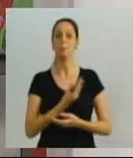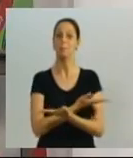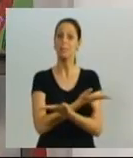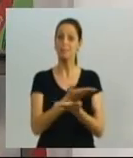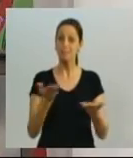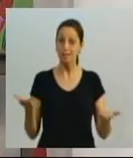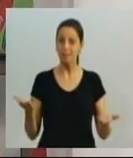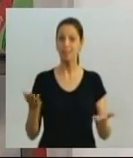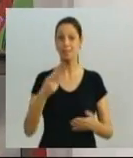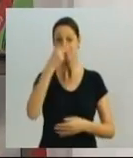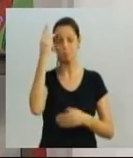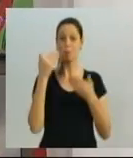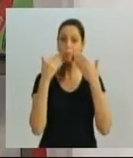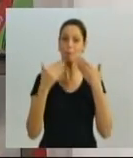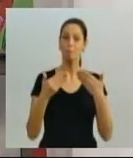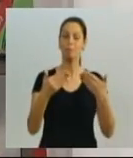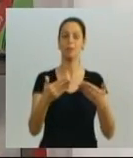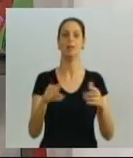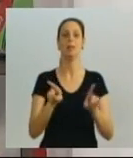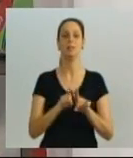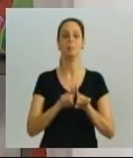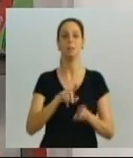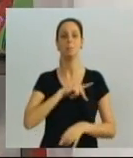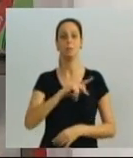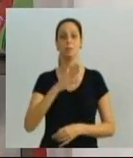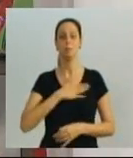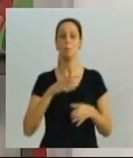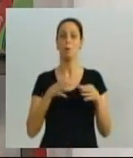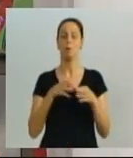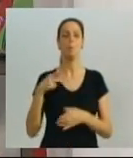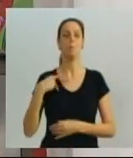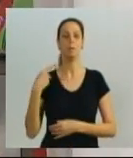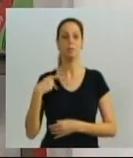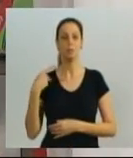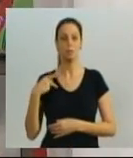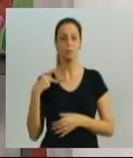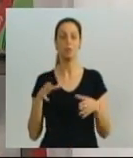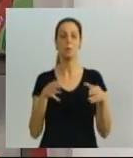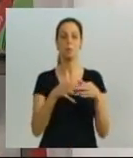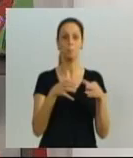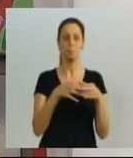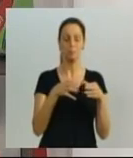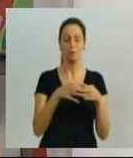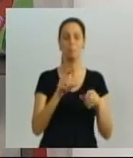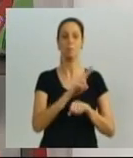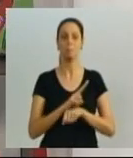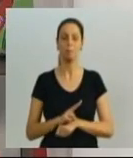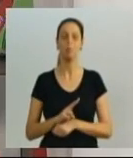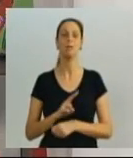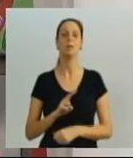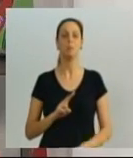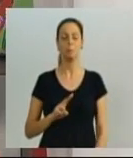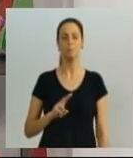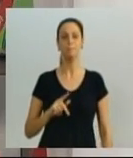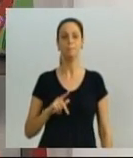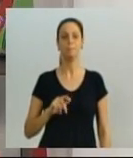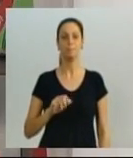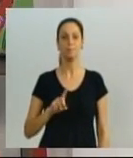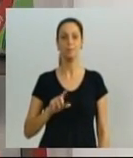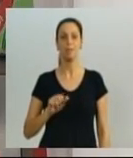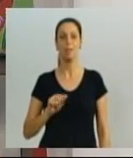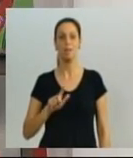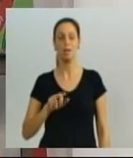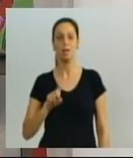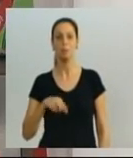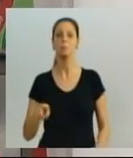que estão aqui na frente, presidente do meu partido, da Comissão Provisória do PDT, Roberta Luz, minha senhora, meus